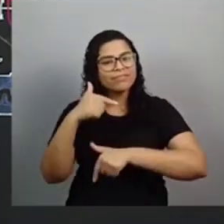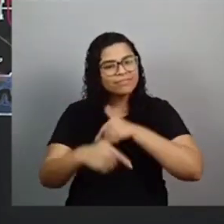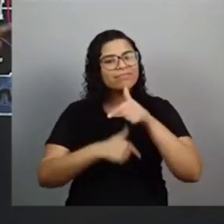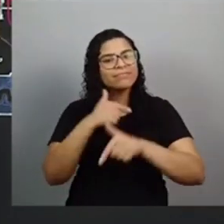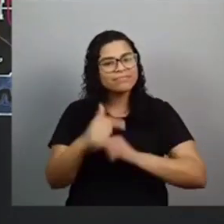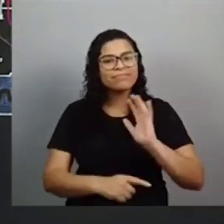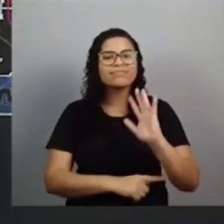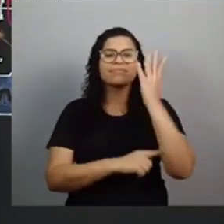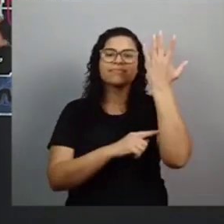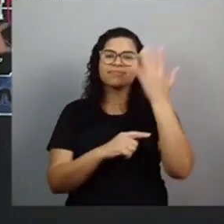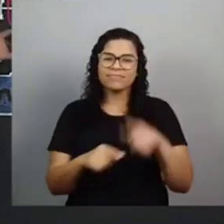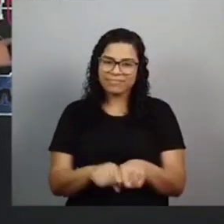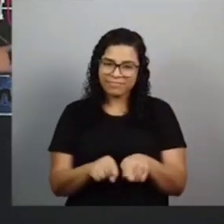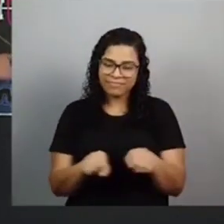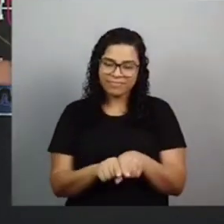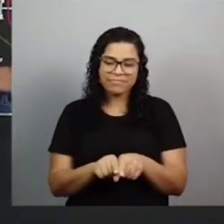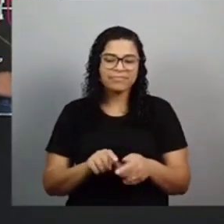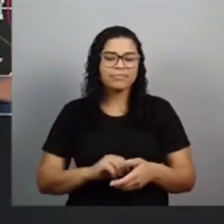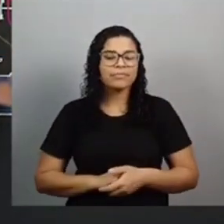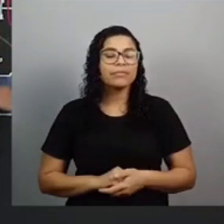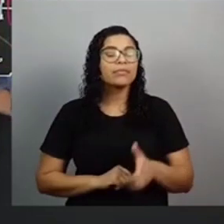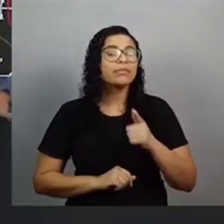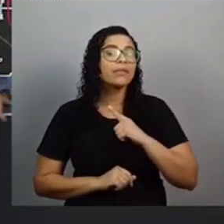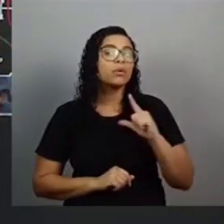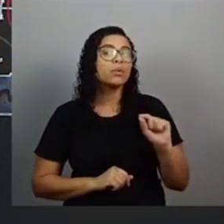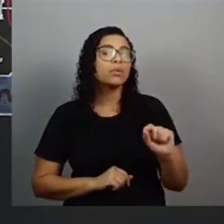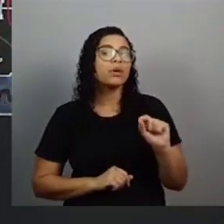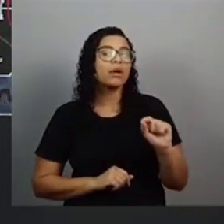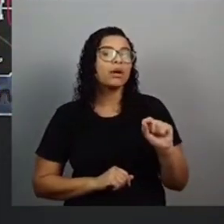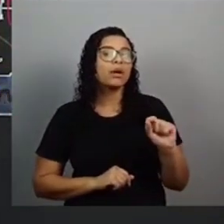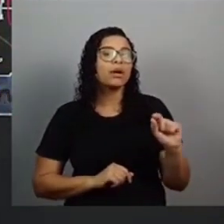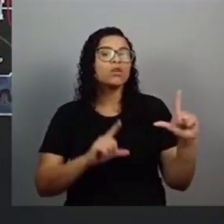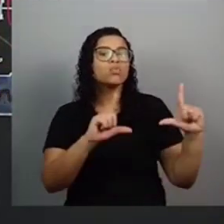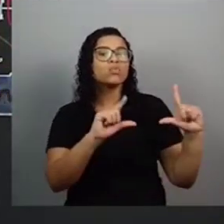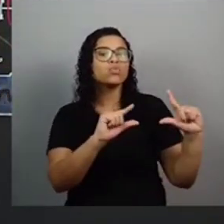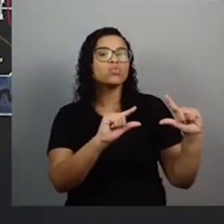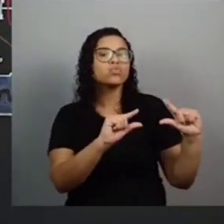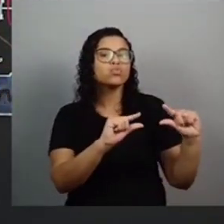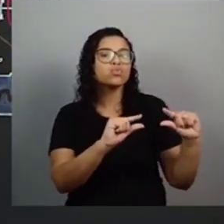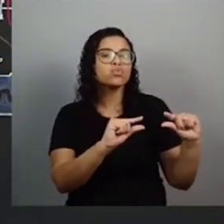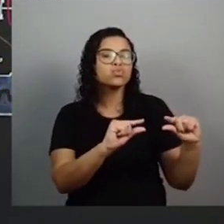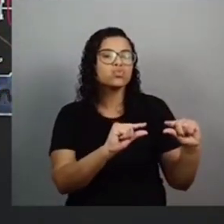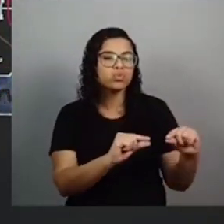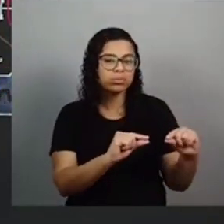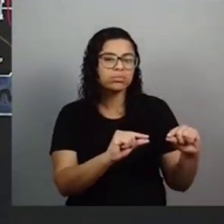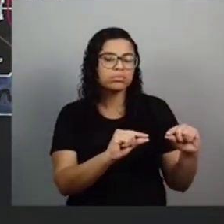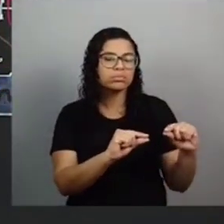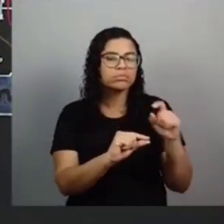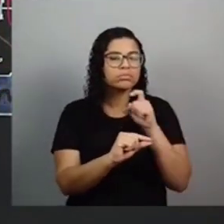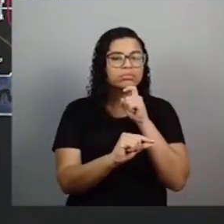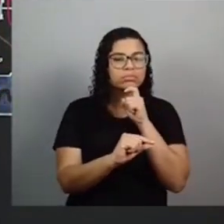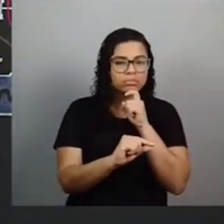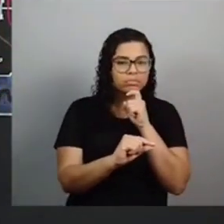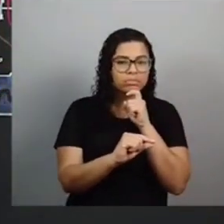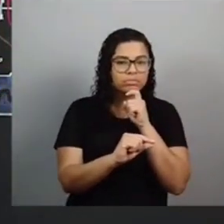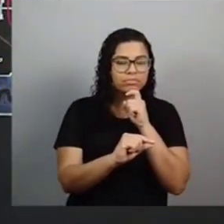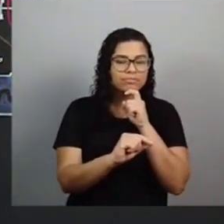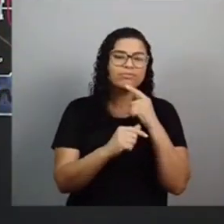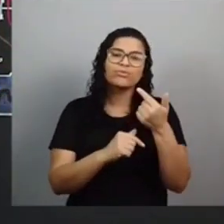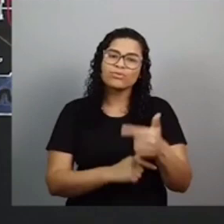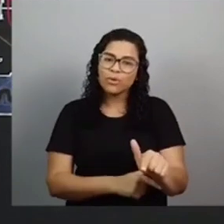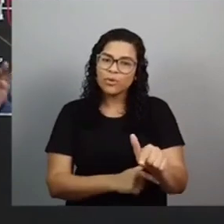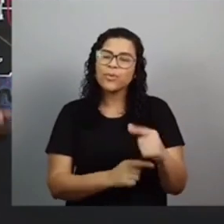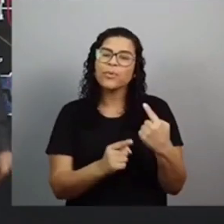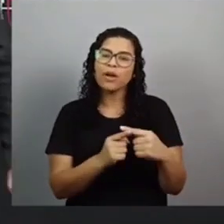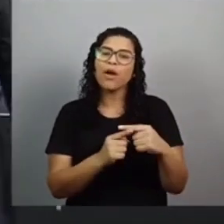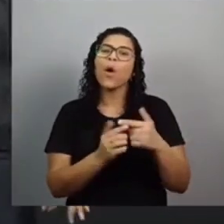você repare que depois vai haver um resfriamento para que esse processo possa recomeçar. Então,